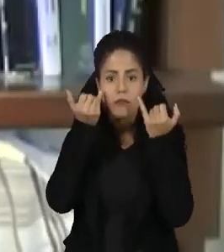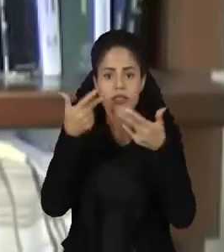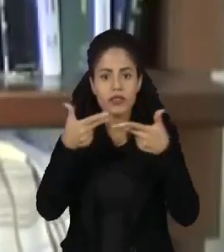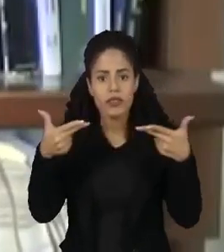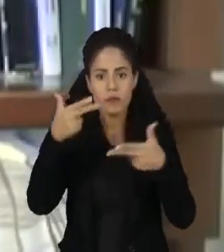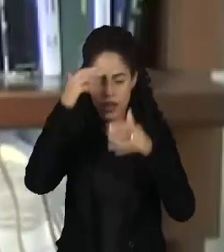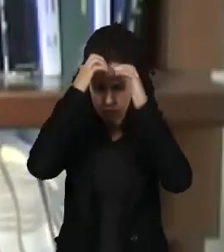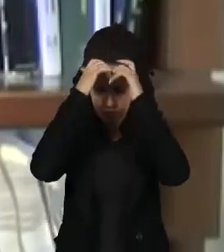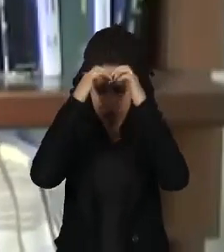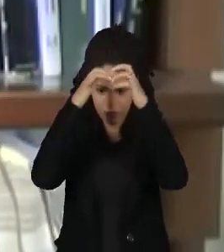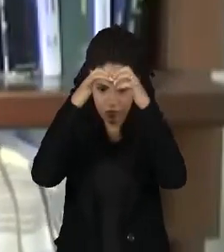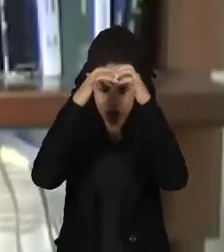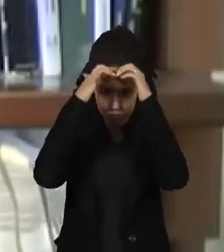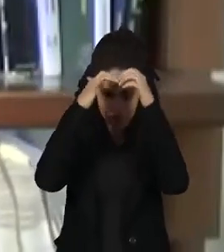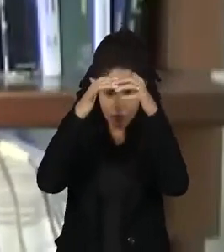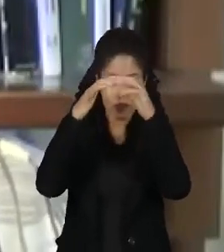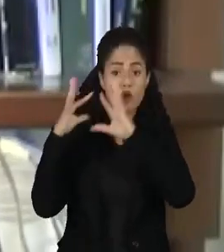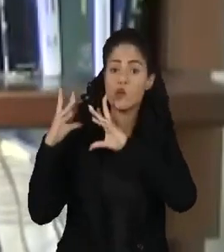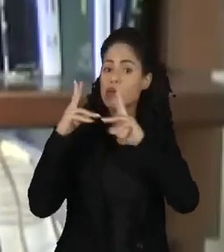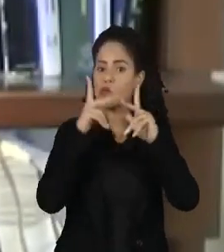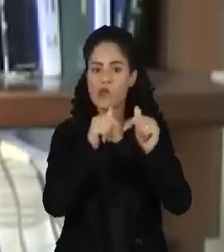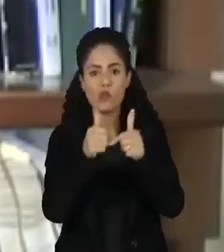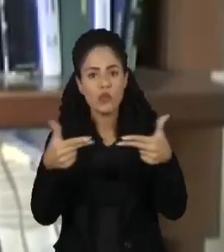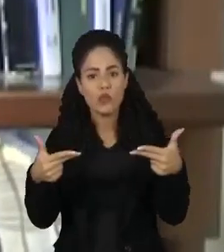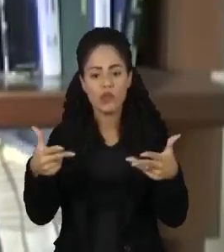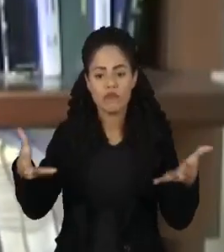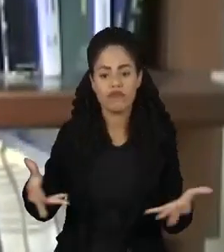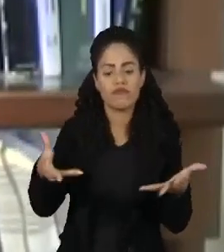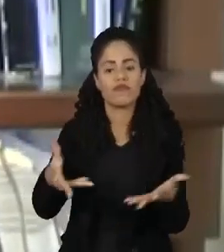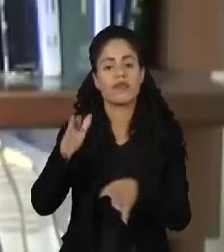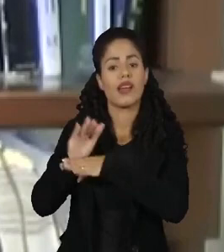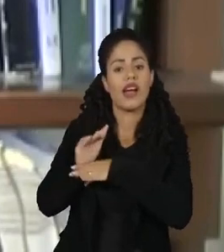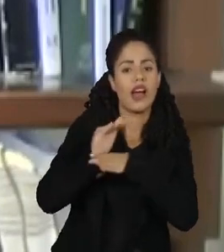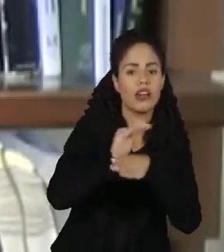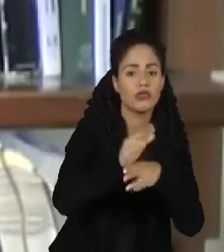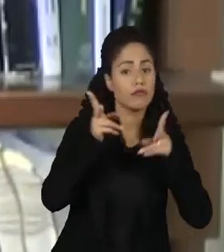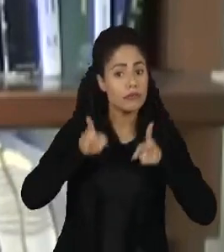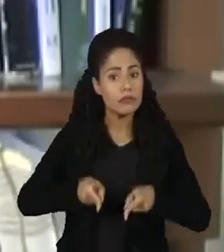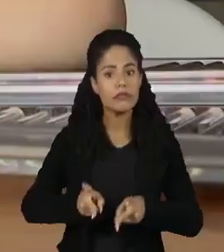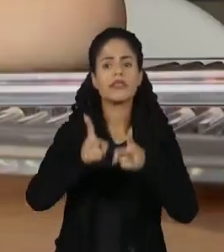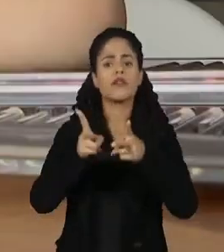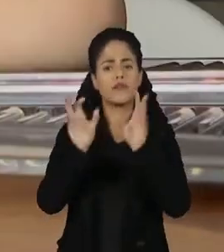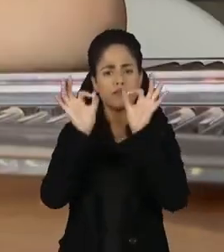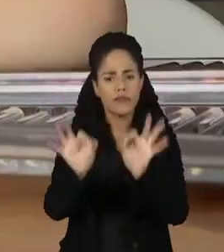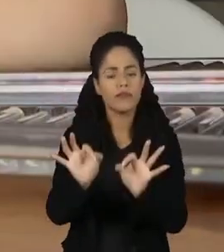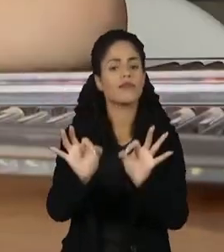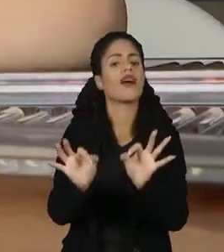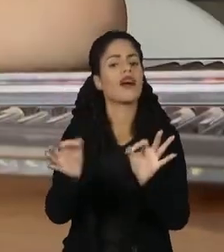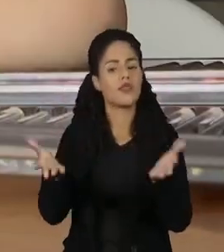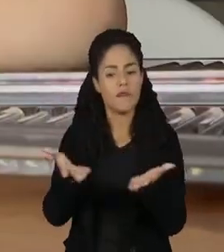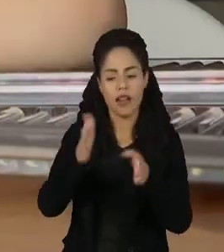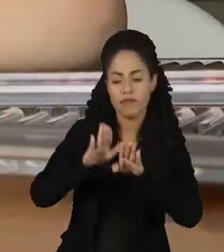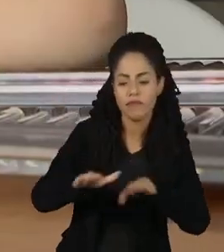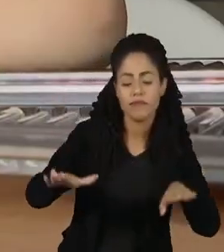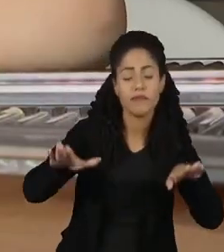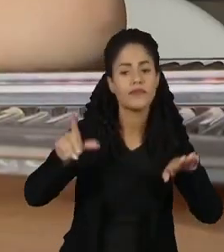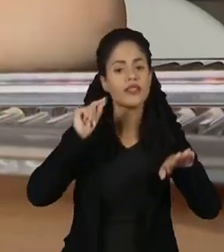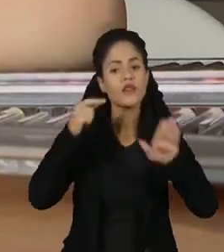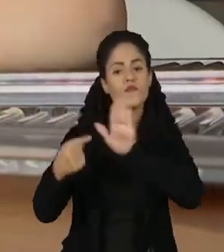neurônios, eles vão se conectando entre si, formando circuitos cada vez mais complexos e que são a